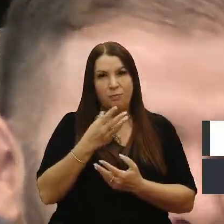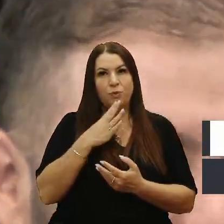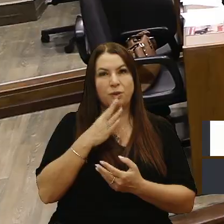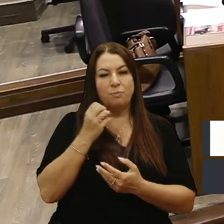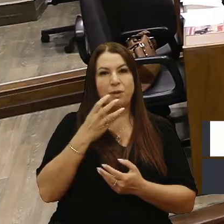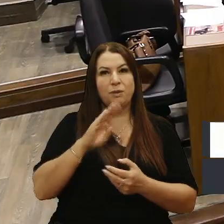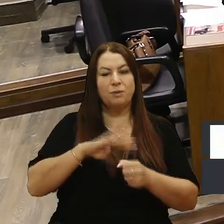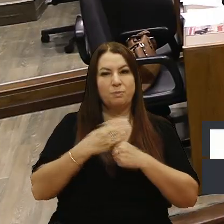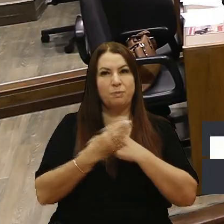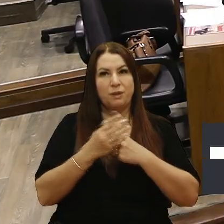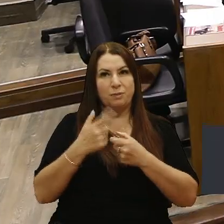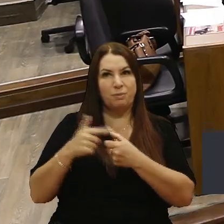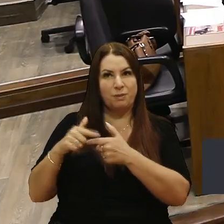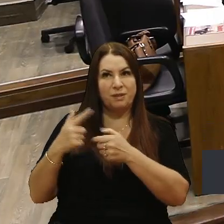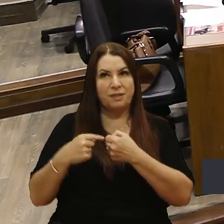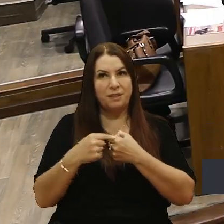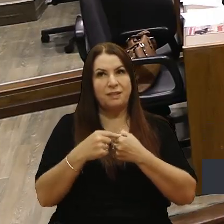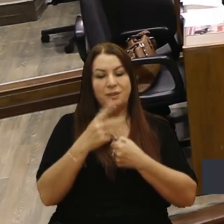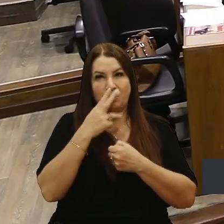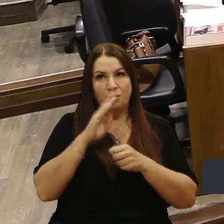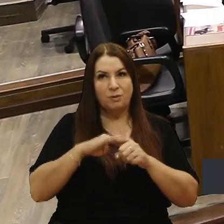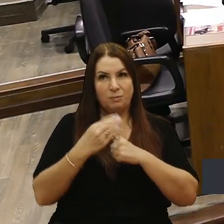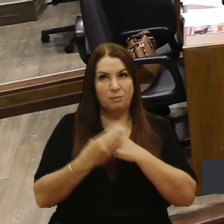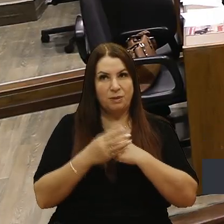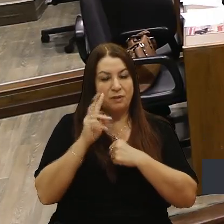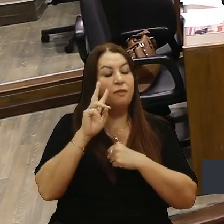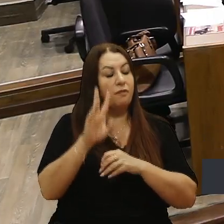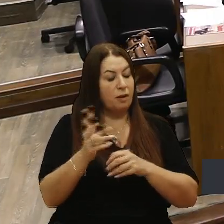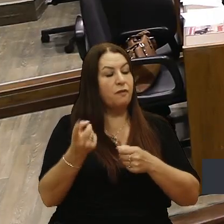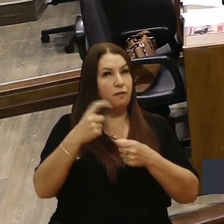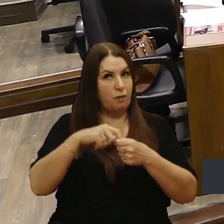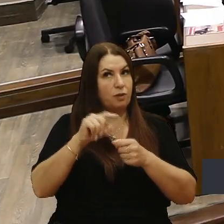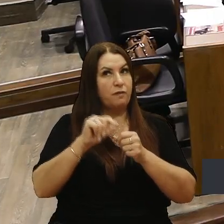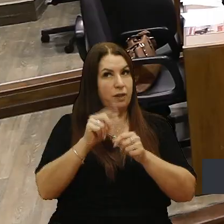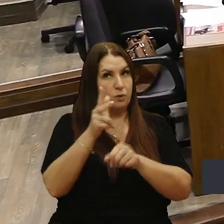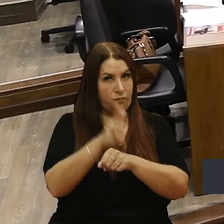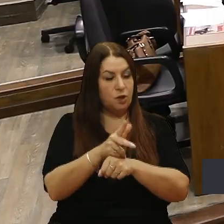problemas da nossa cidade. Sim, não, nesses mesmos bairros, daqui uns dias a senhora volta e faz um